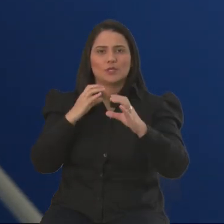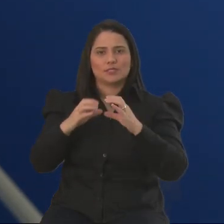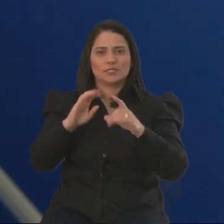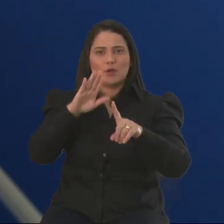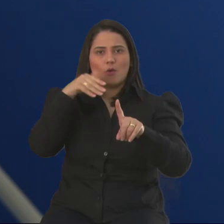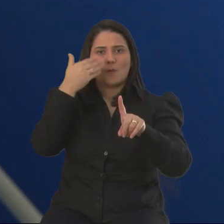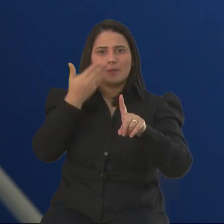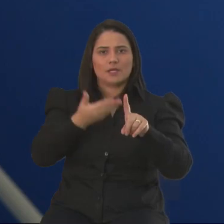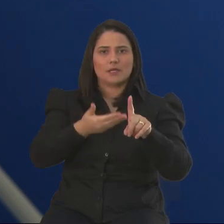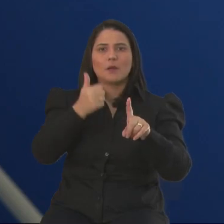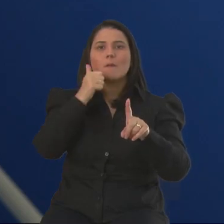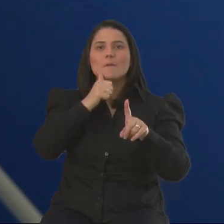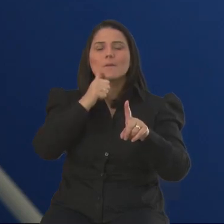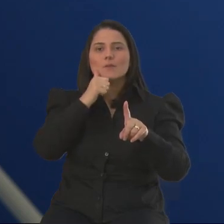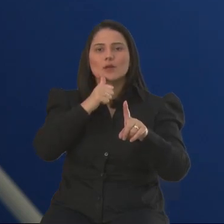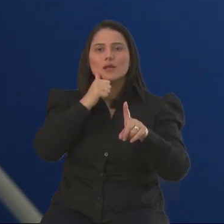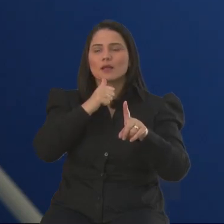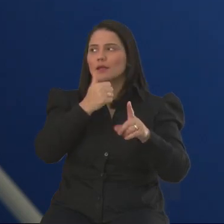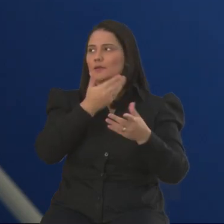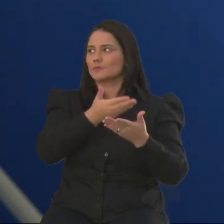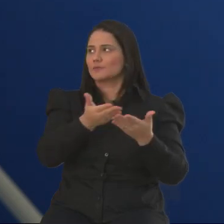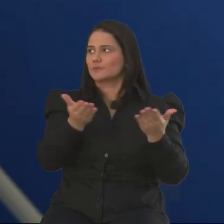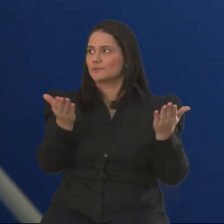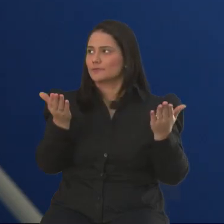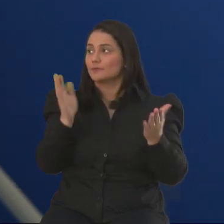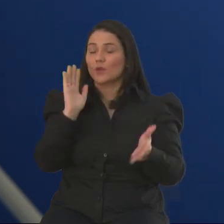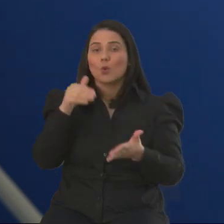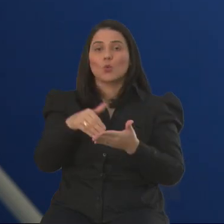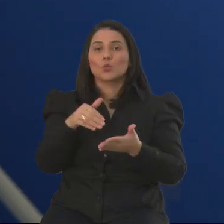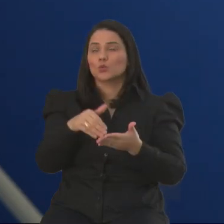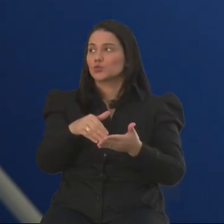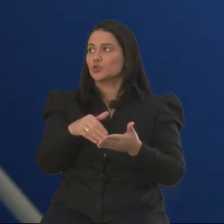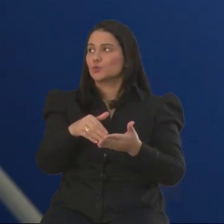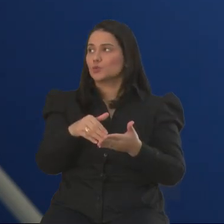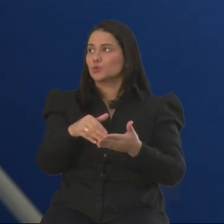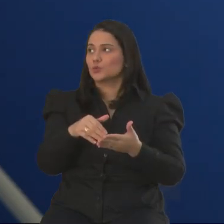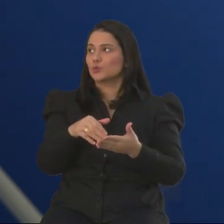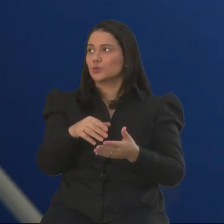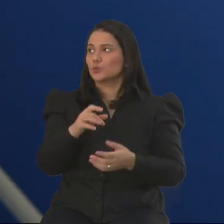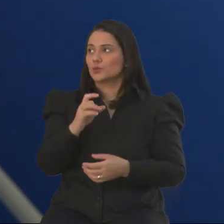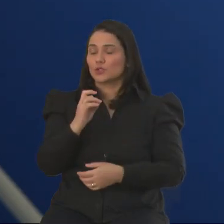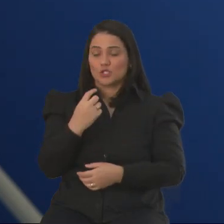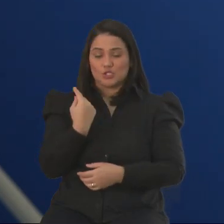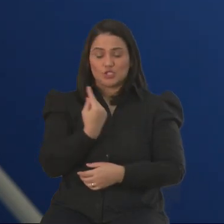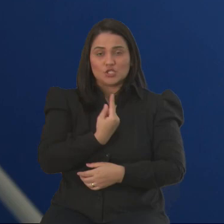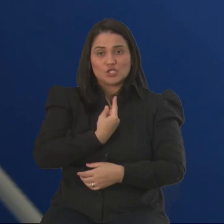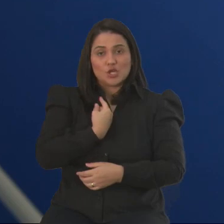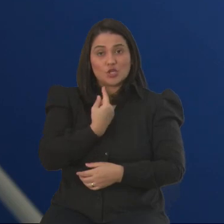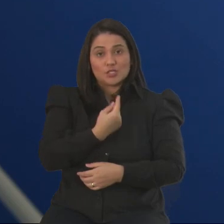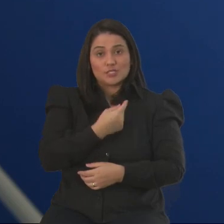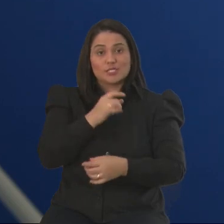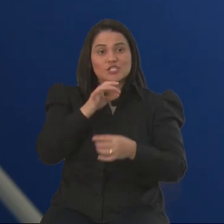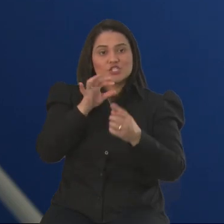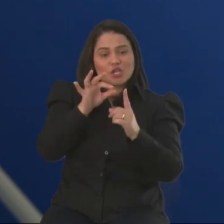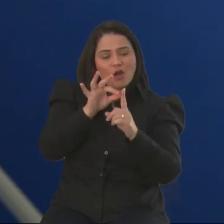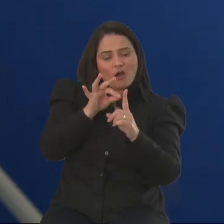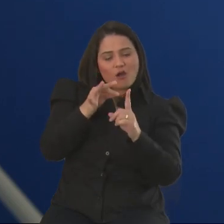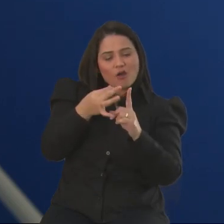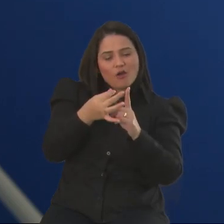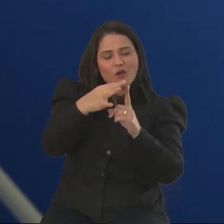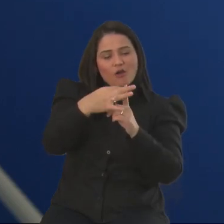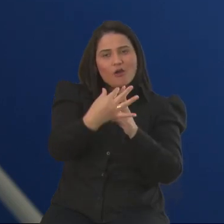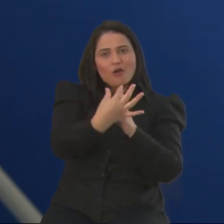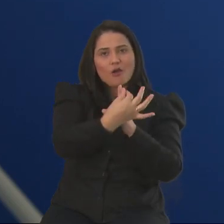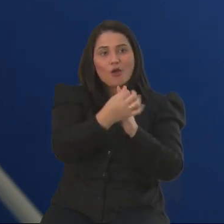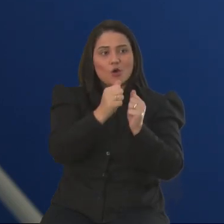essas mulheres que eu acabei de falar. Só queria falar mais uma última coisa. Sozinhas somos pétalas e juntas somos